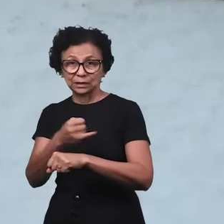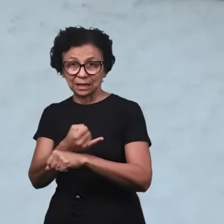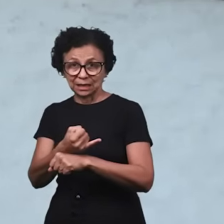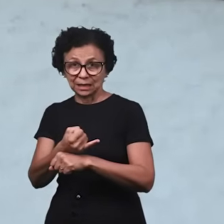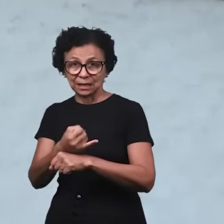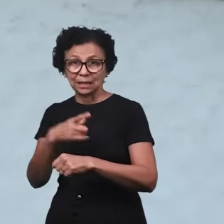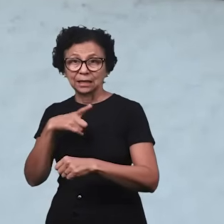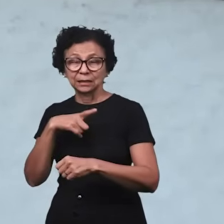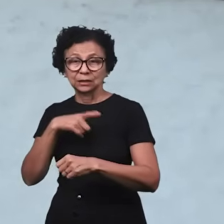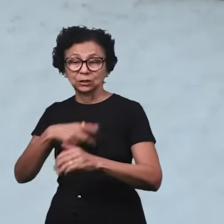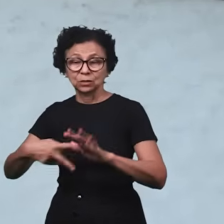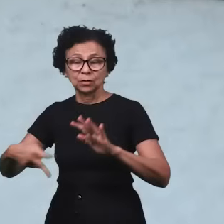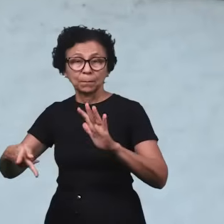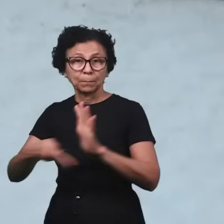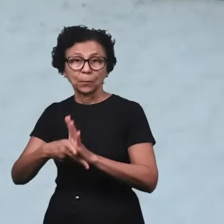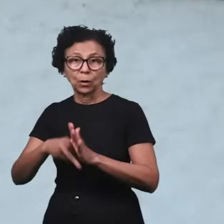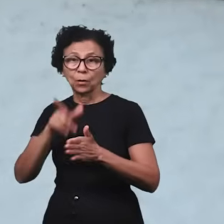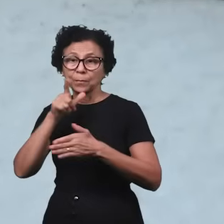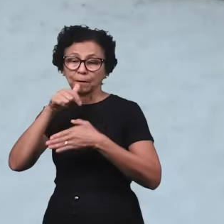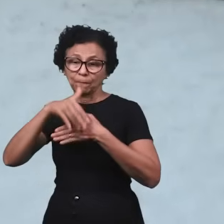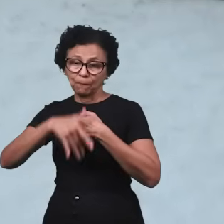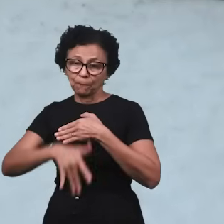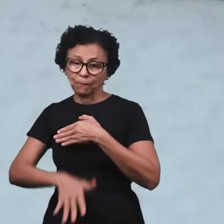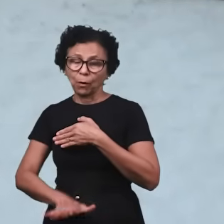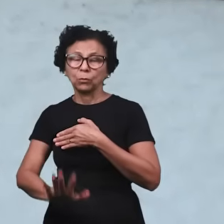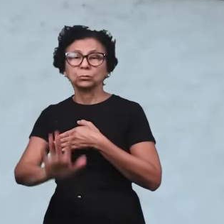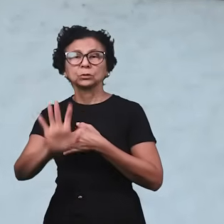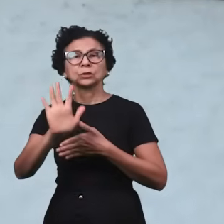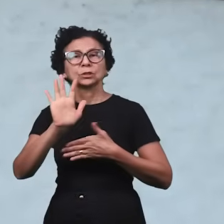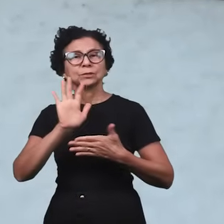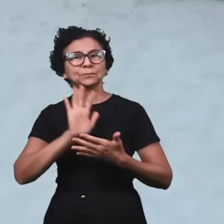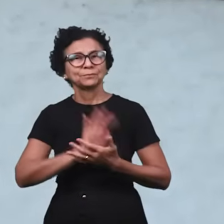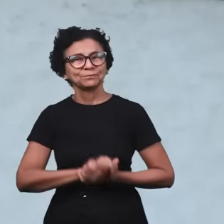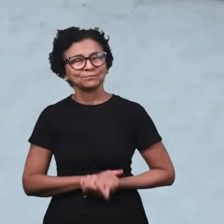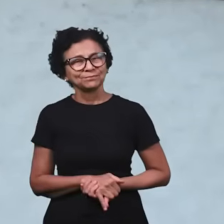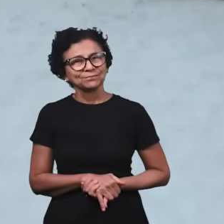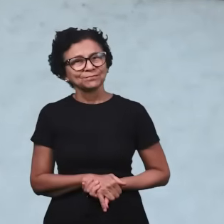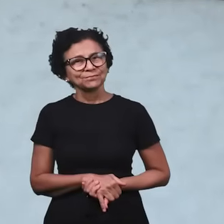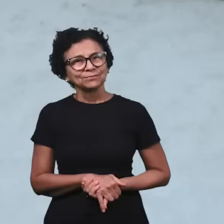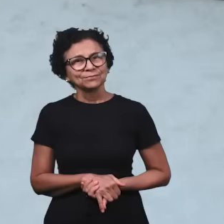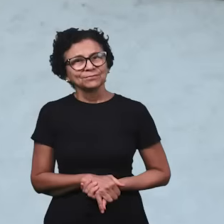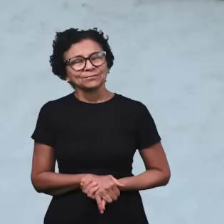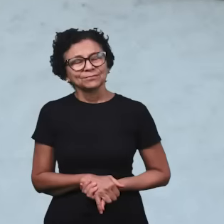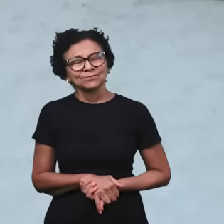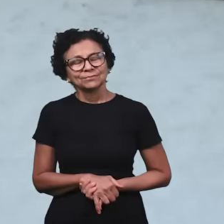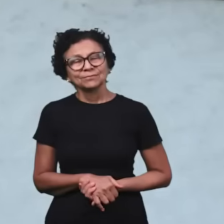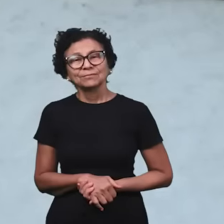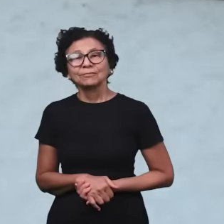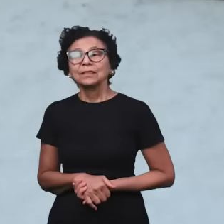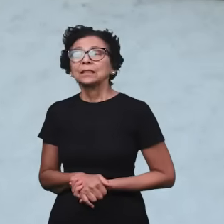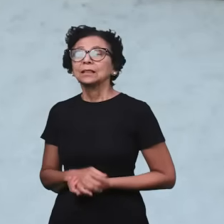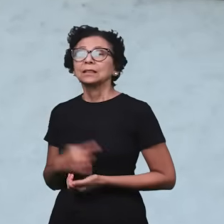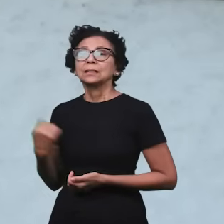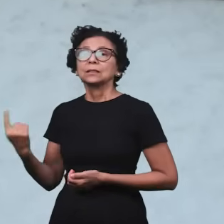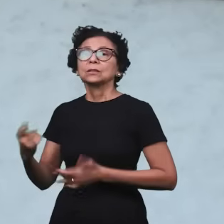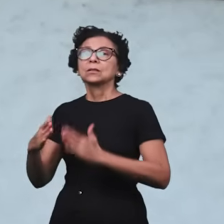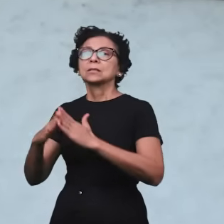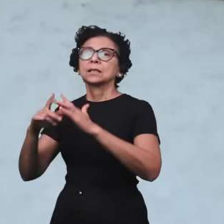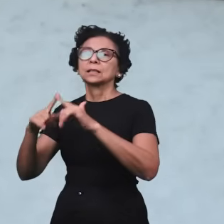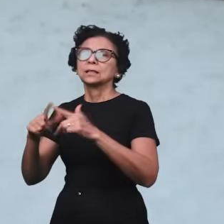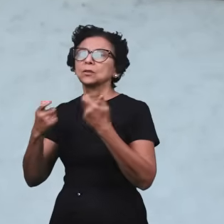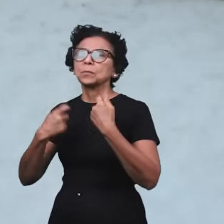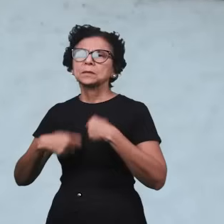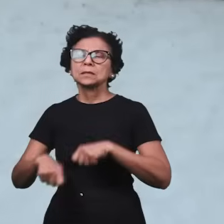Hoje nós não precisamos, irmãos, famílias, buscar recursos externos, porque nós temos